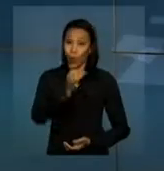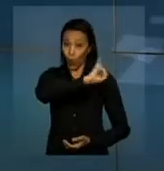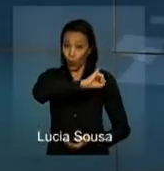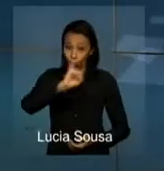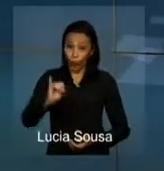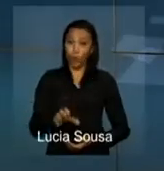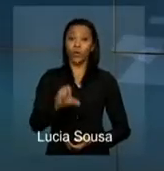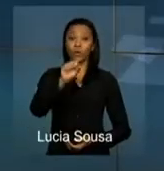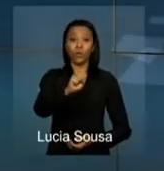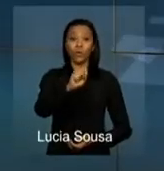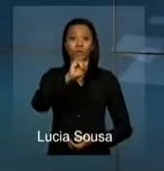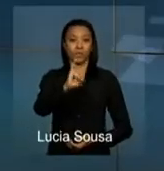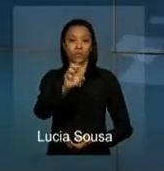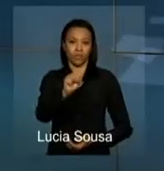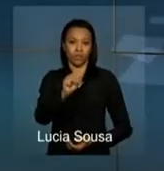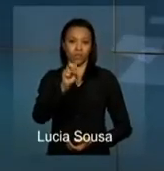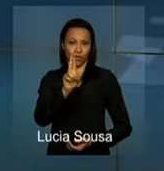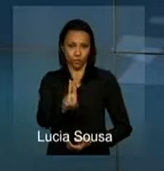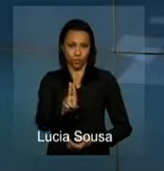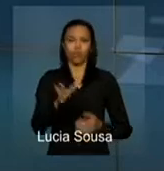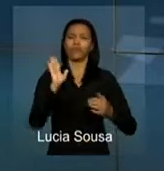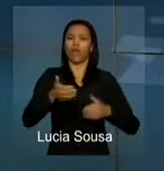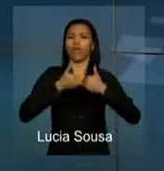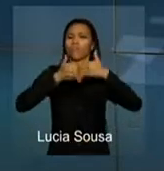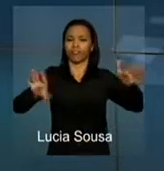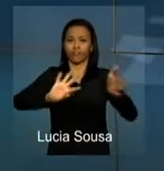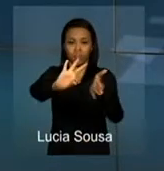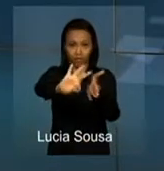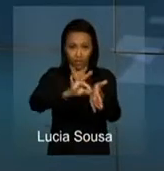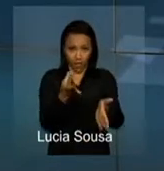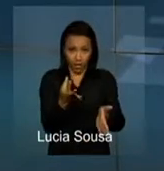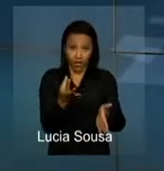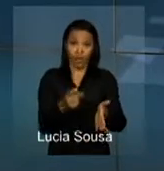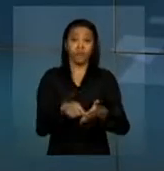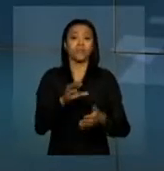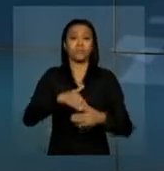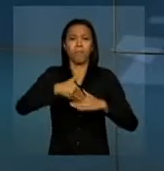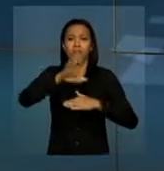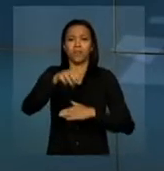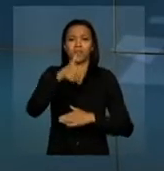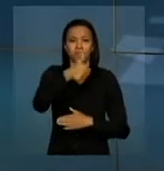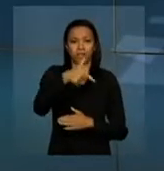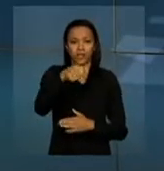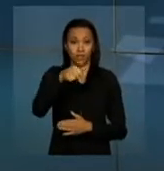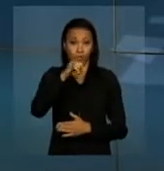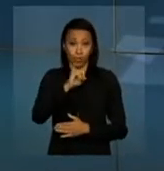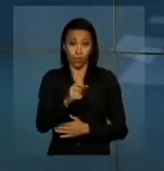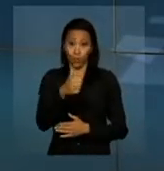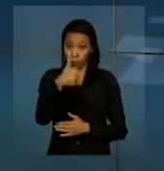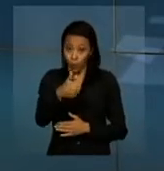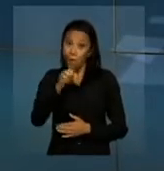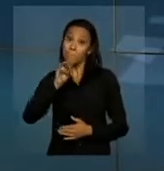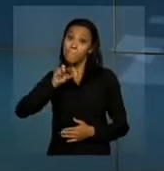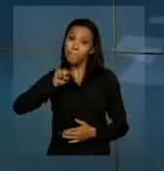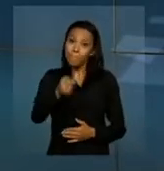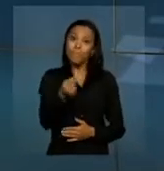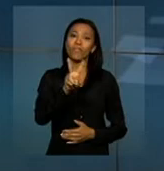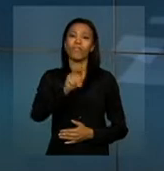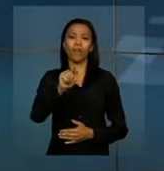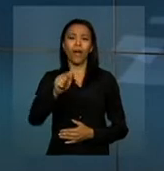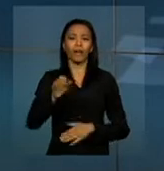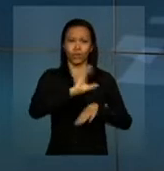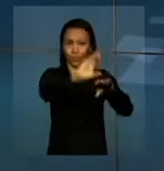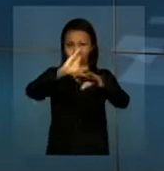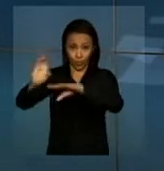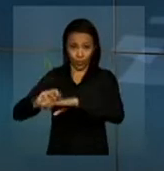Olá, o Sistema de Seleção Unificada, o SISU, está com inscrições abertas. São mais de 171 mil vagas em